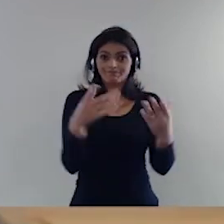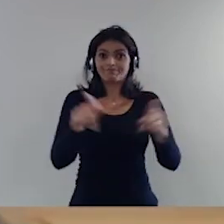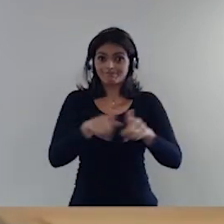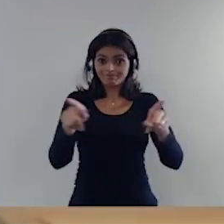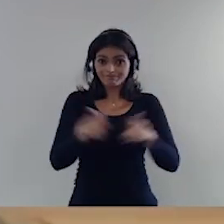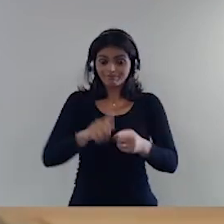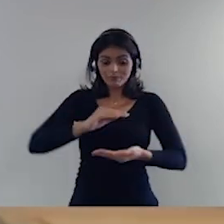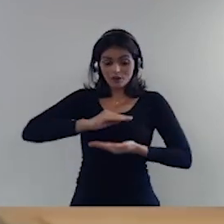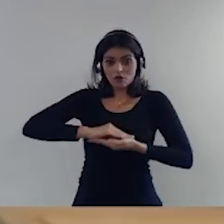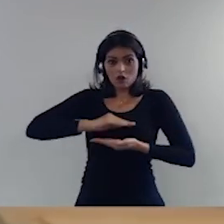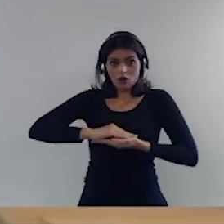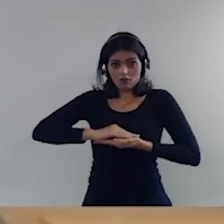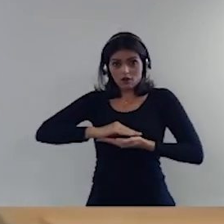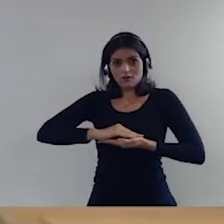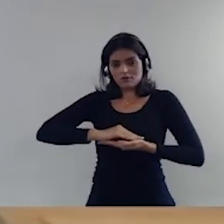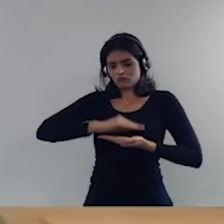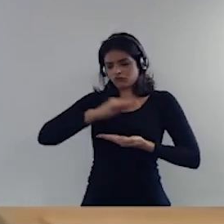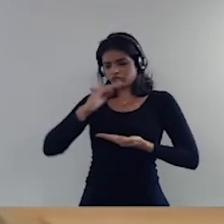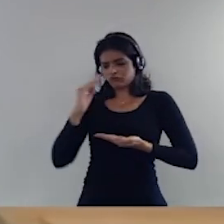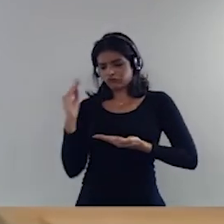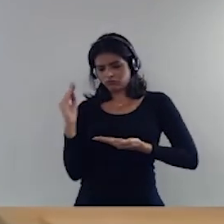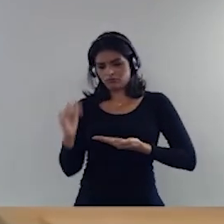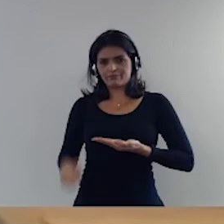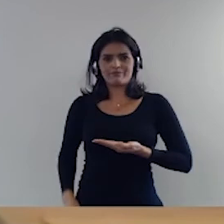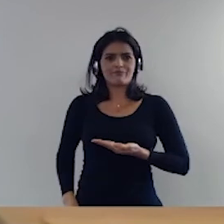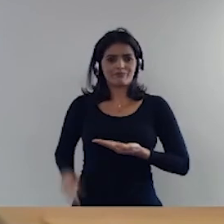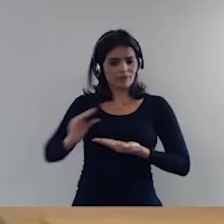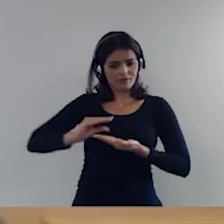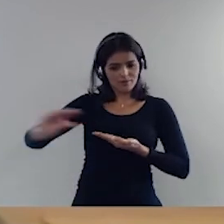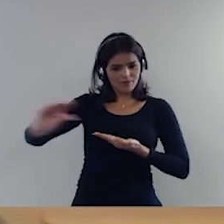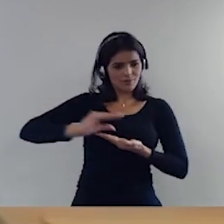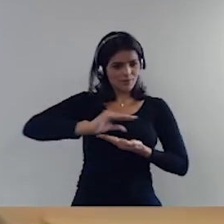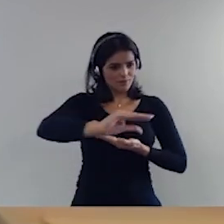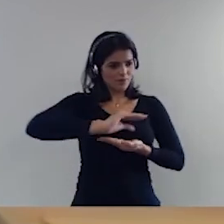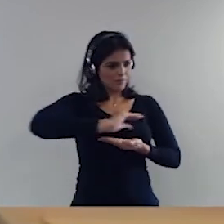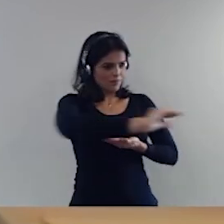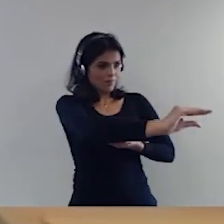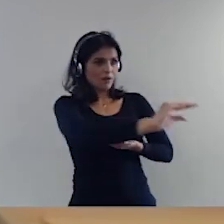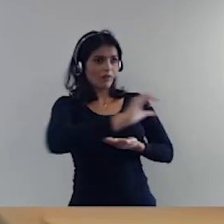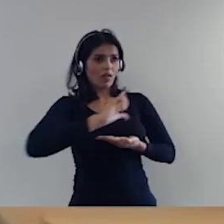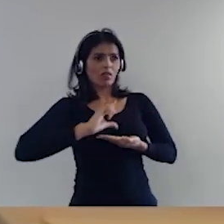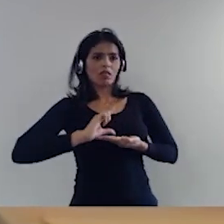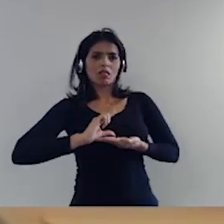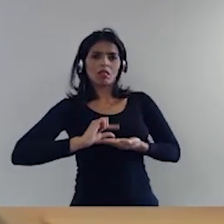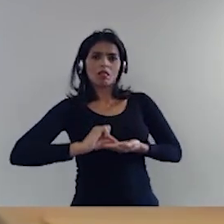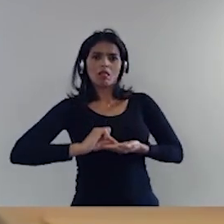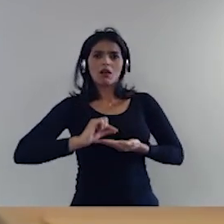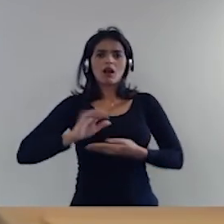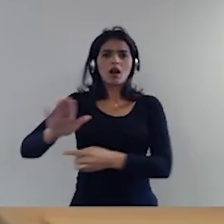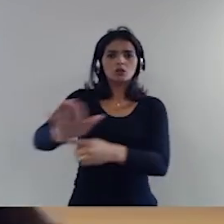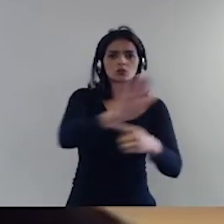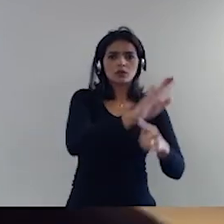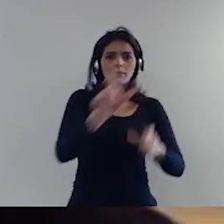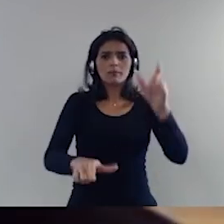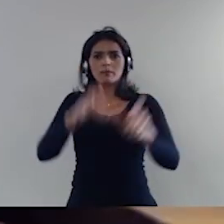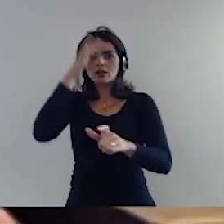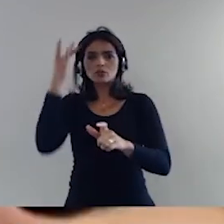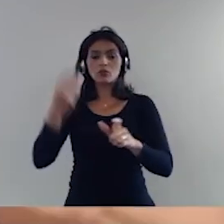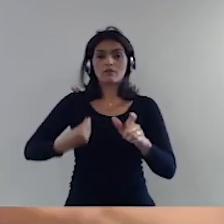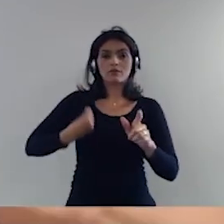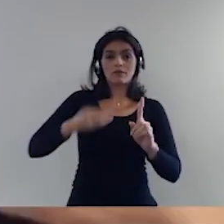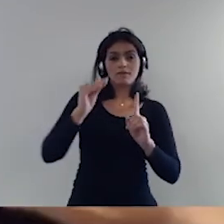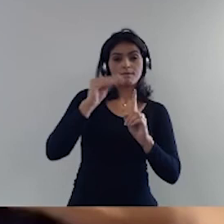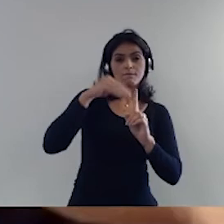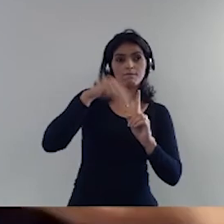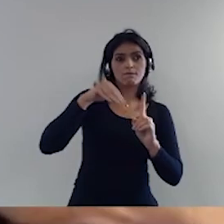os cofres também para auxiliar as pessoas em situação de vulnerabilidade. Portanto, uma